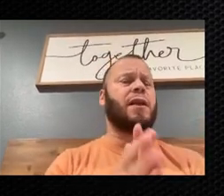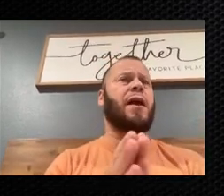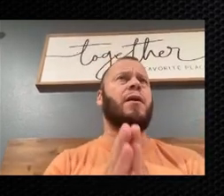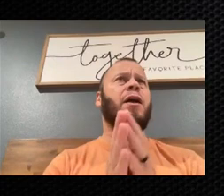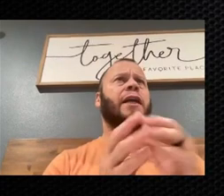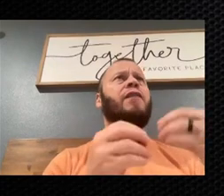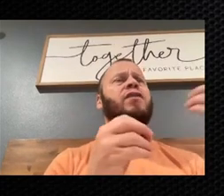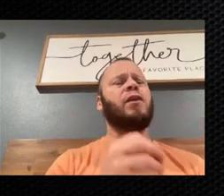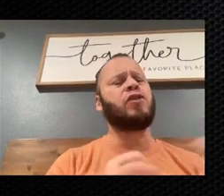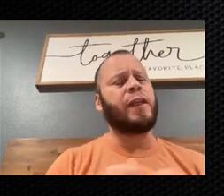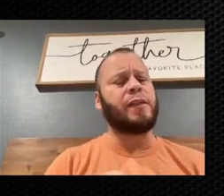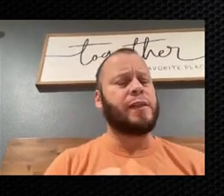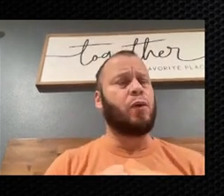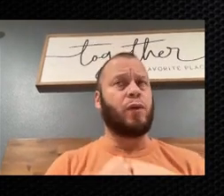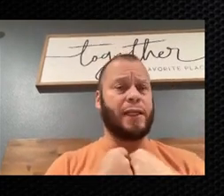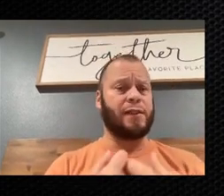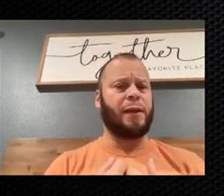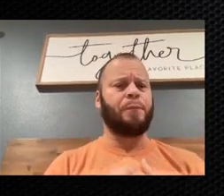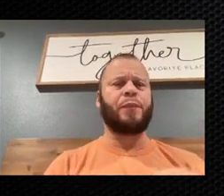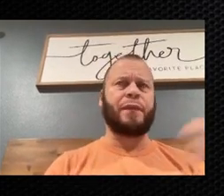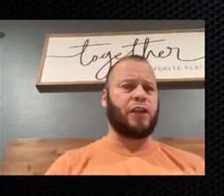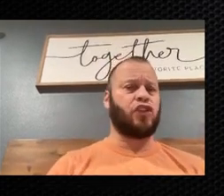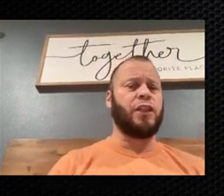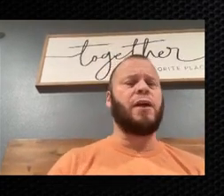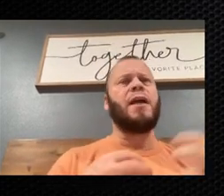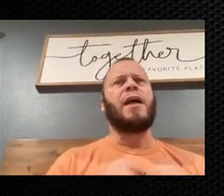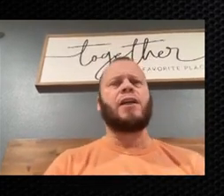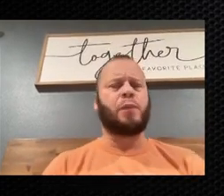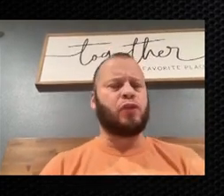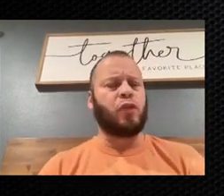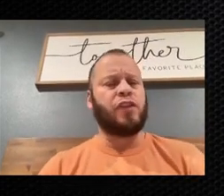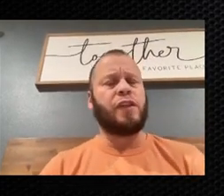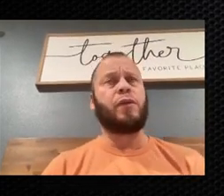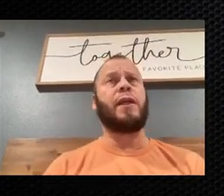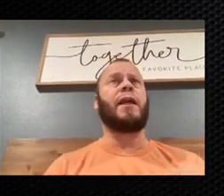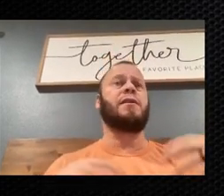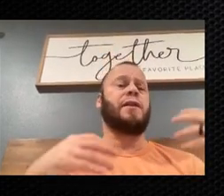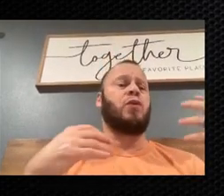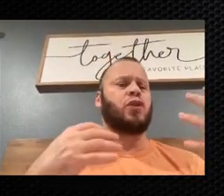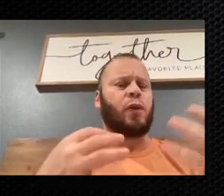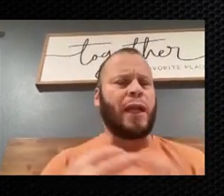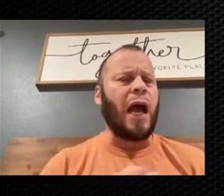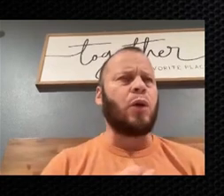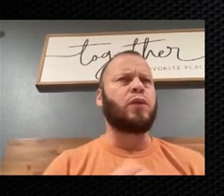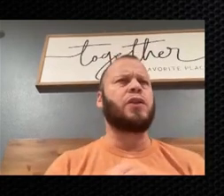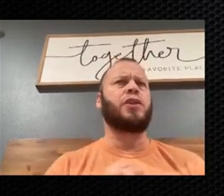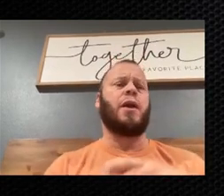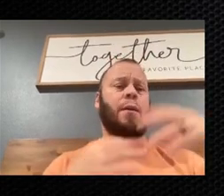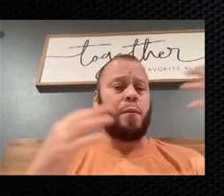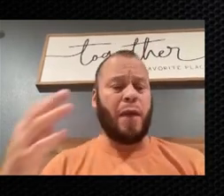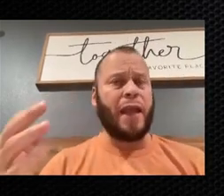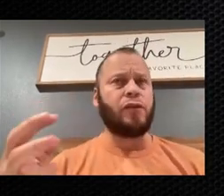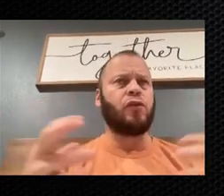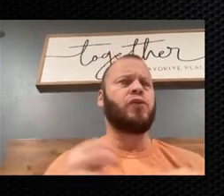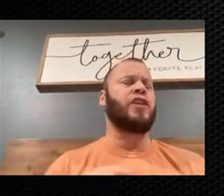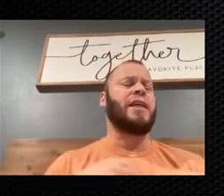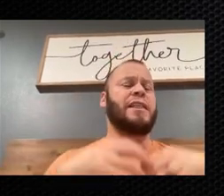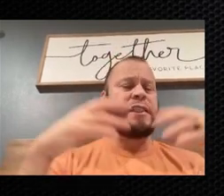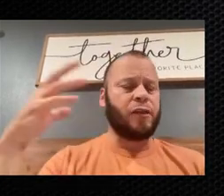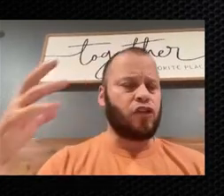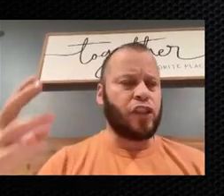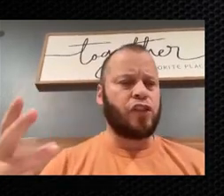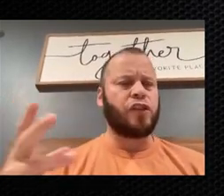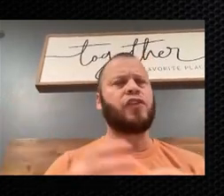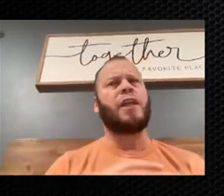o que você será o que que você gostaria de ser quando crescer na China as pessoas dizendo que querem ser astronautas médicos